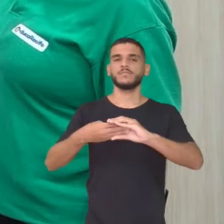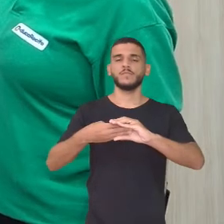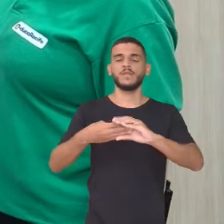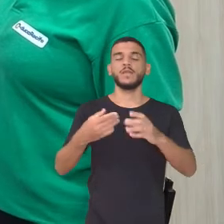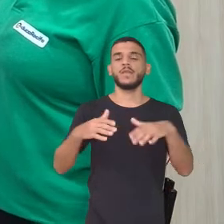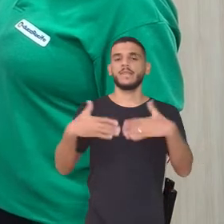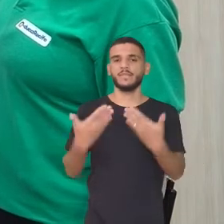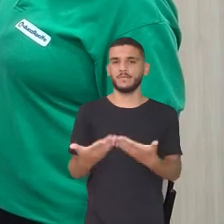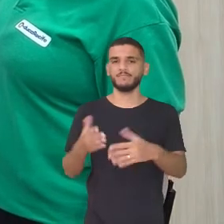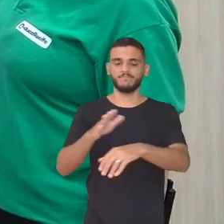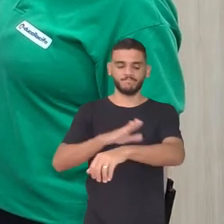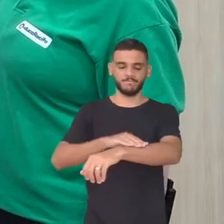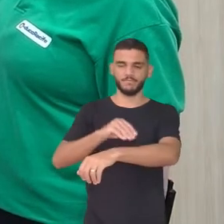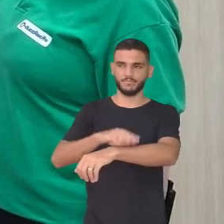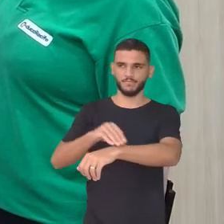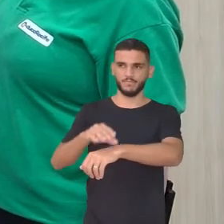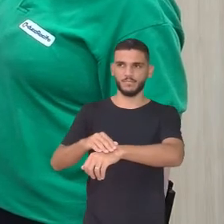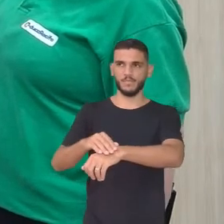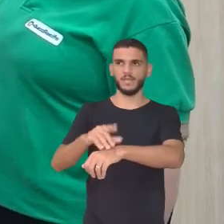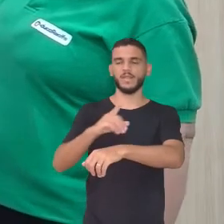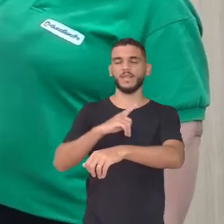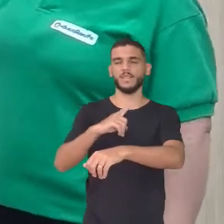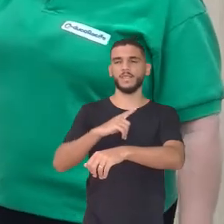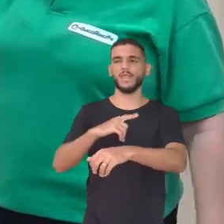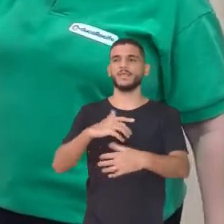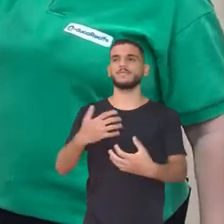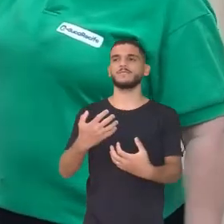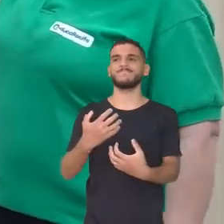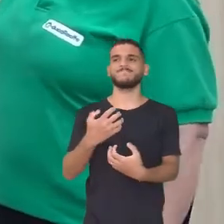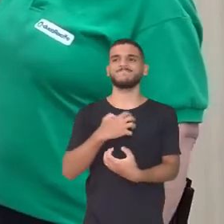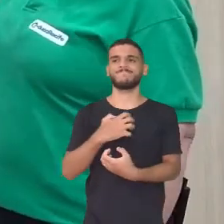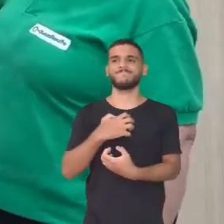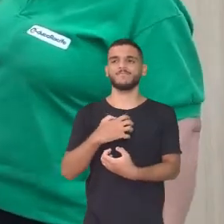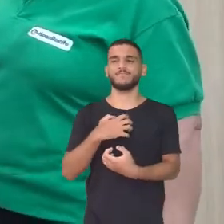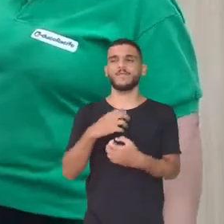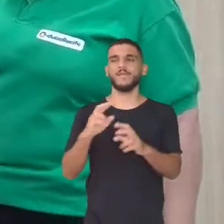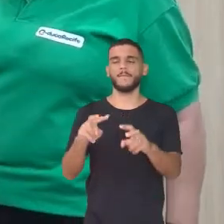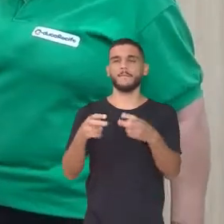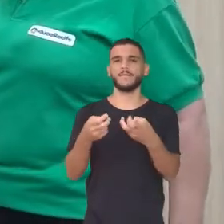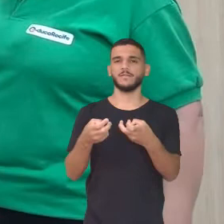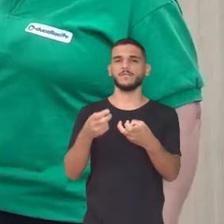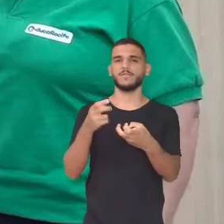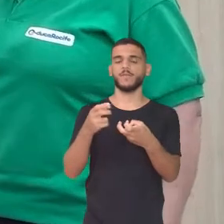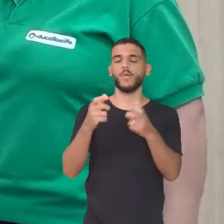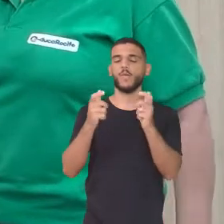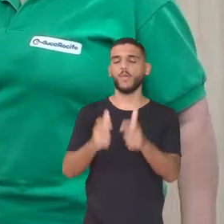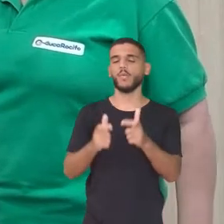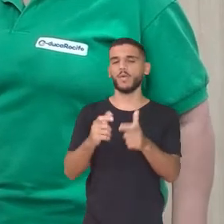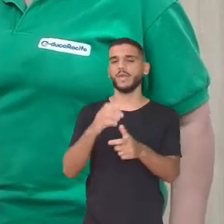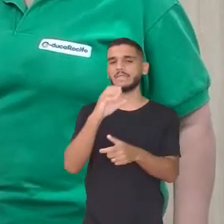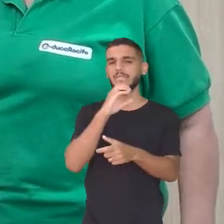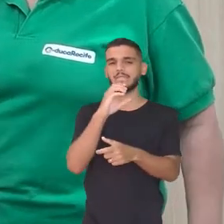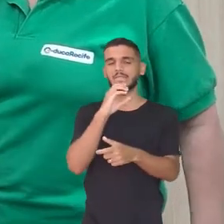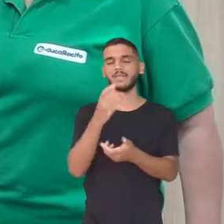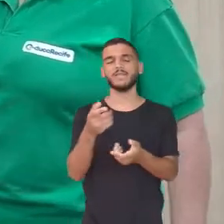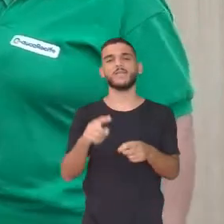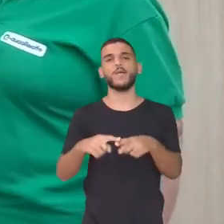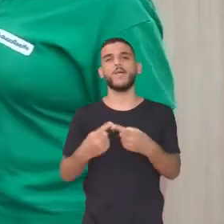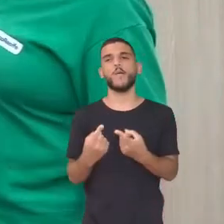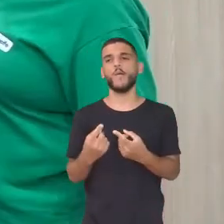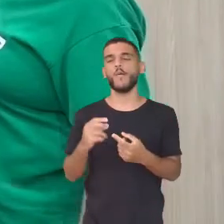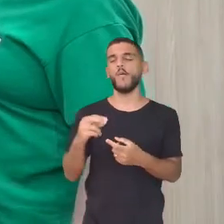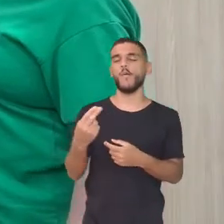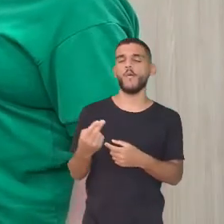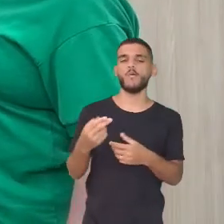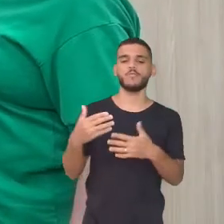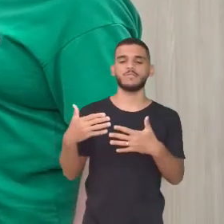pele. Esses sensores aqui, olha, perceberam algo aquecido, ou áspero, ou muito